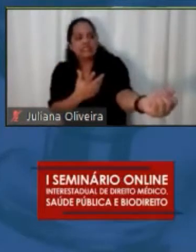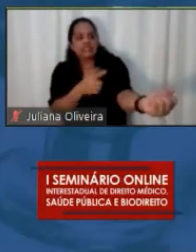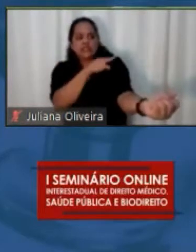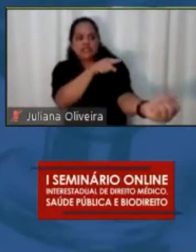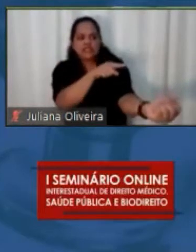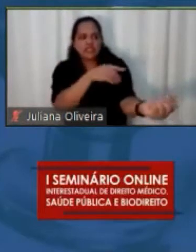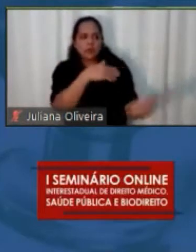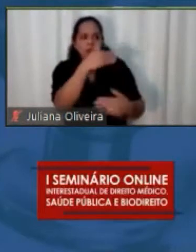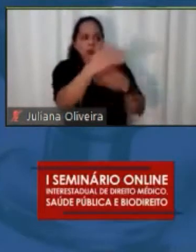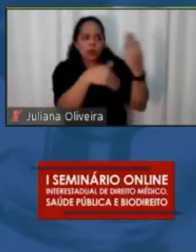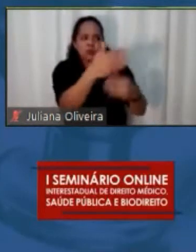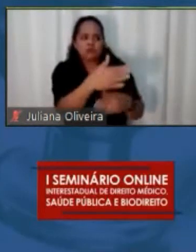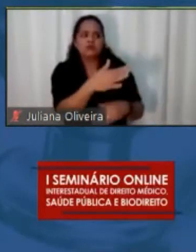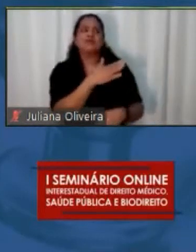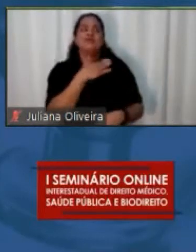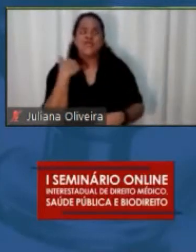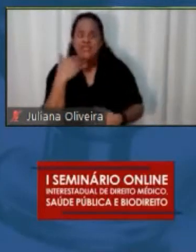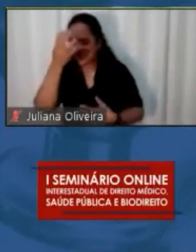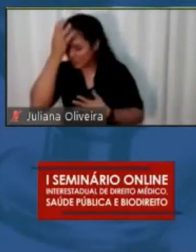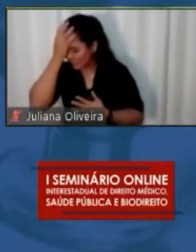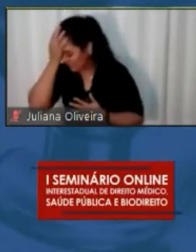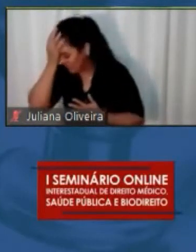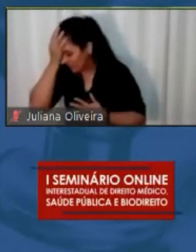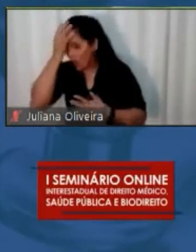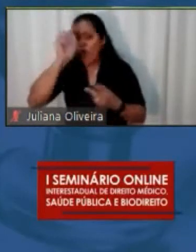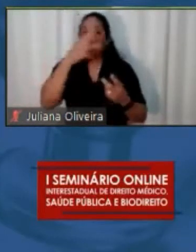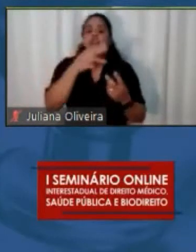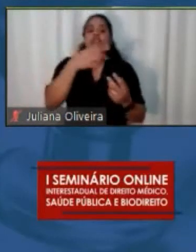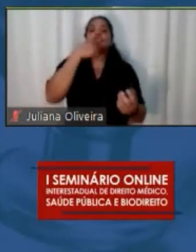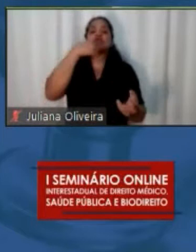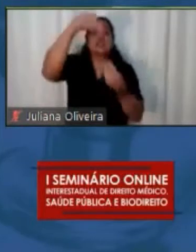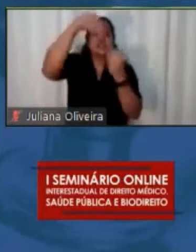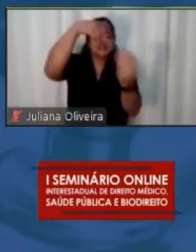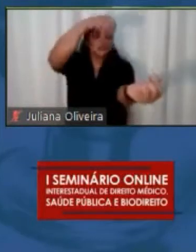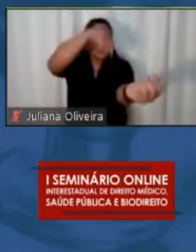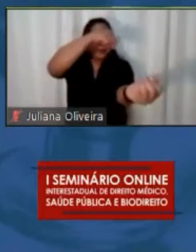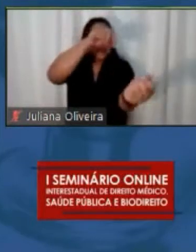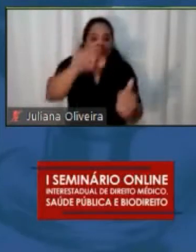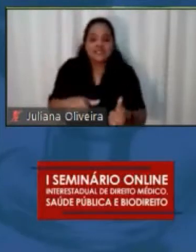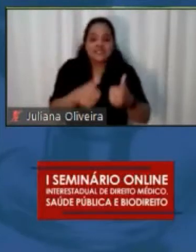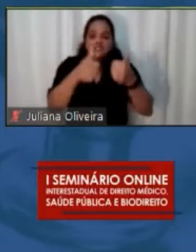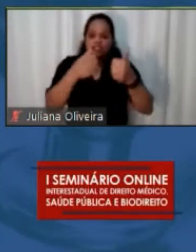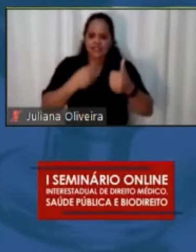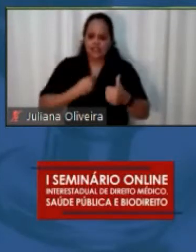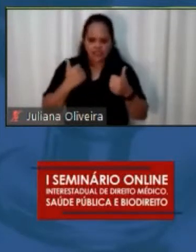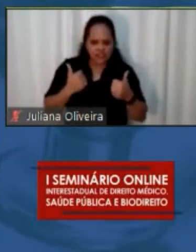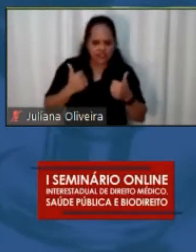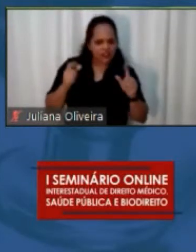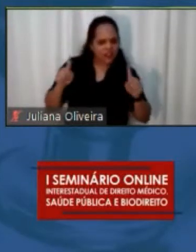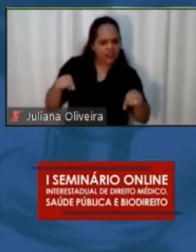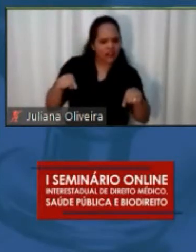morte. E que, se ele tomar uma transfusão de sangue, ele vai ter maior chance de sobrevida. Mas o que é que a literatura médica nos